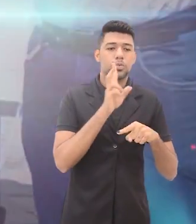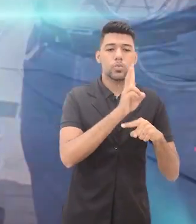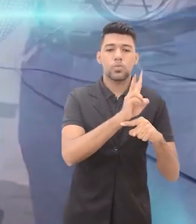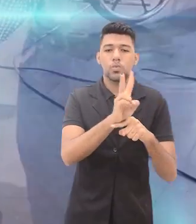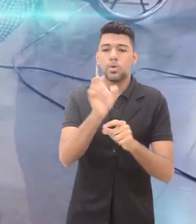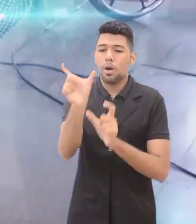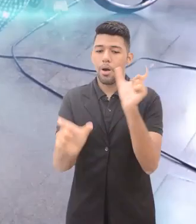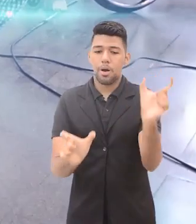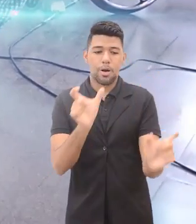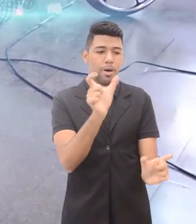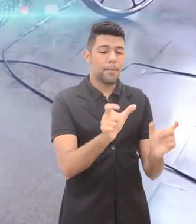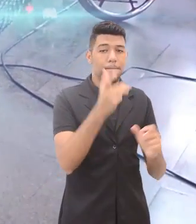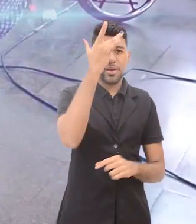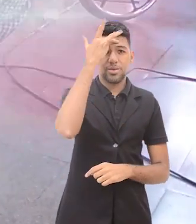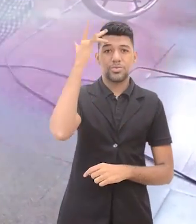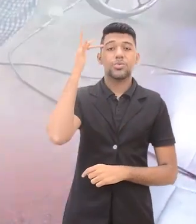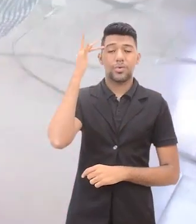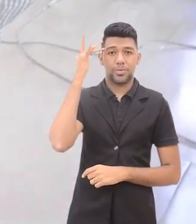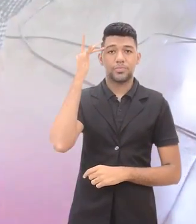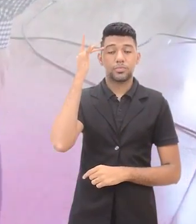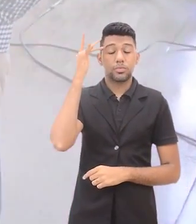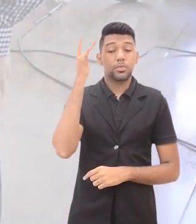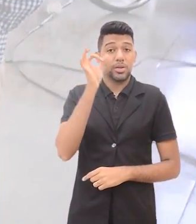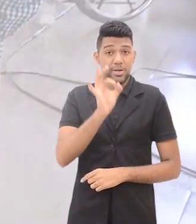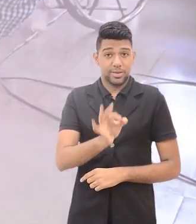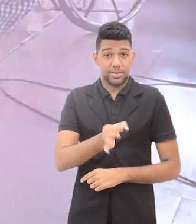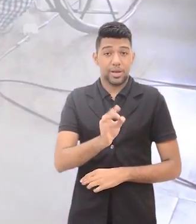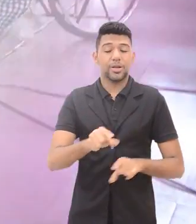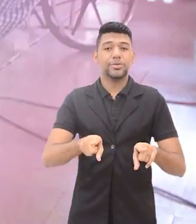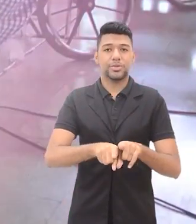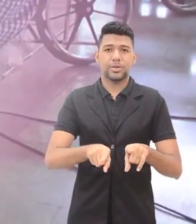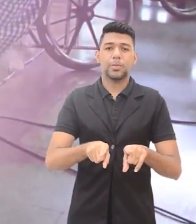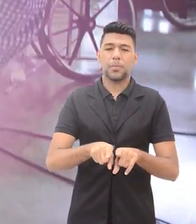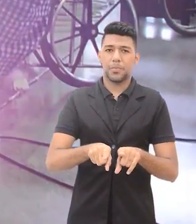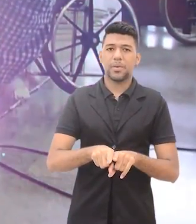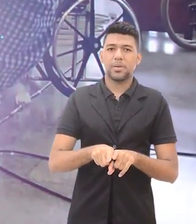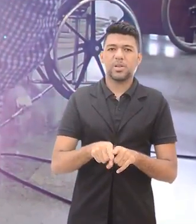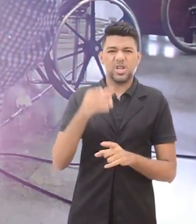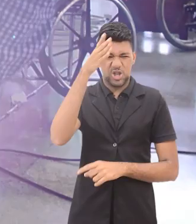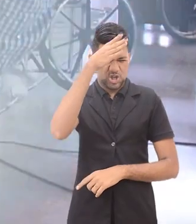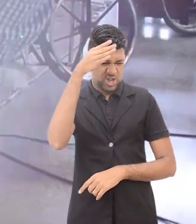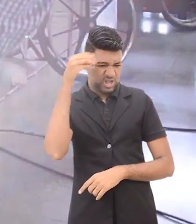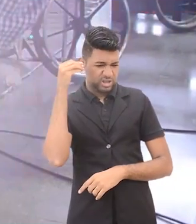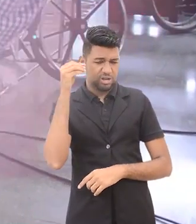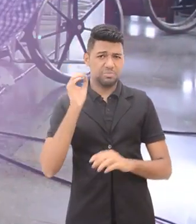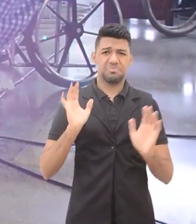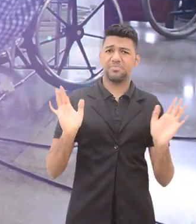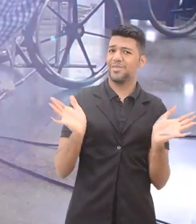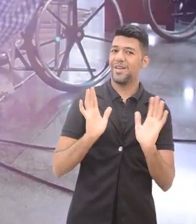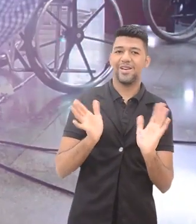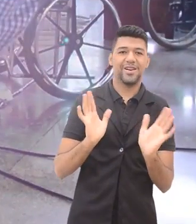para cuidar das ovelhas do sumo pastor. E certamente isto não será